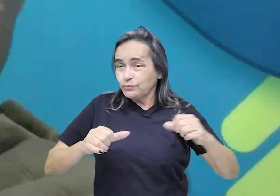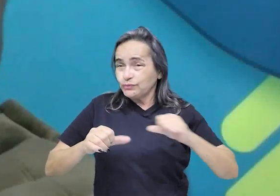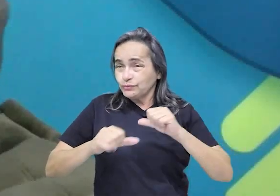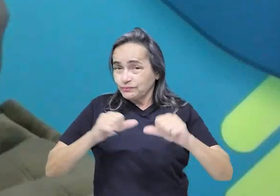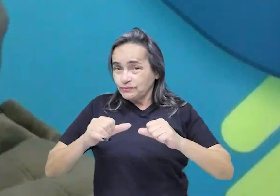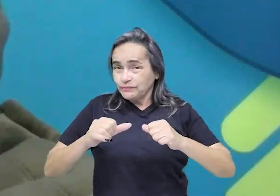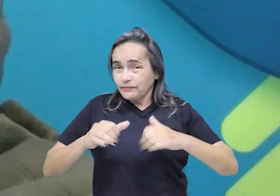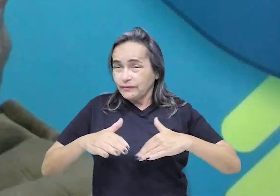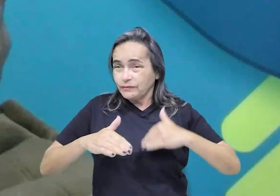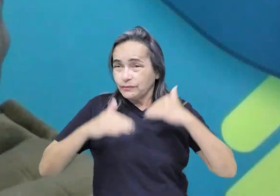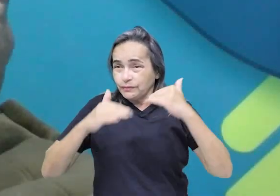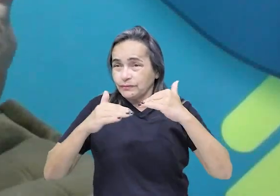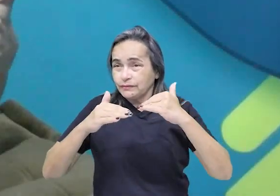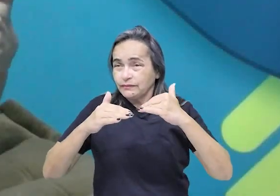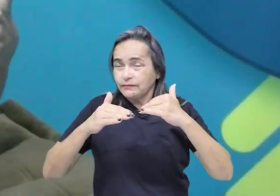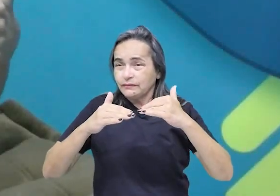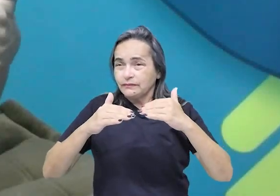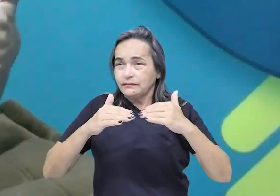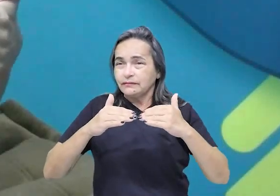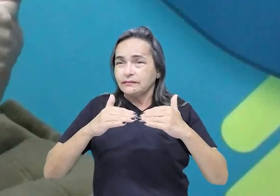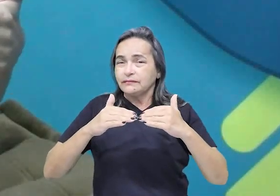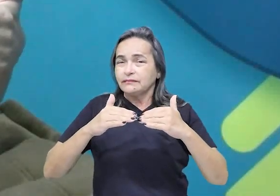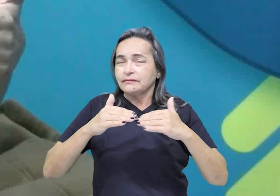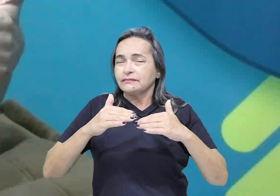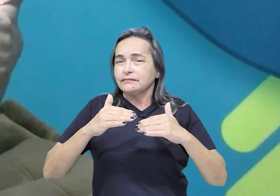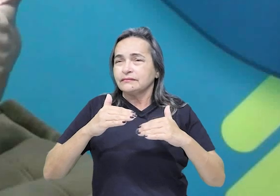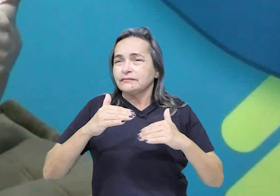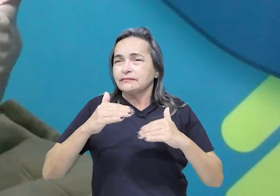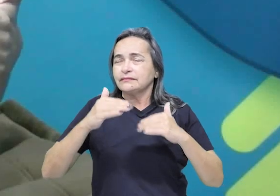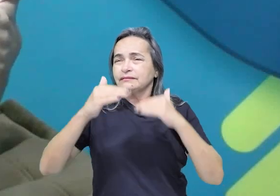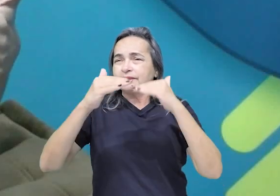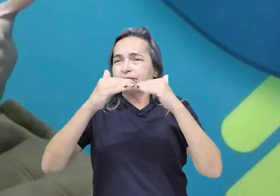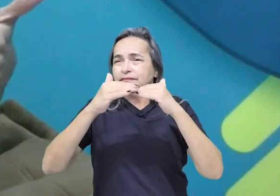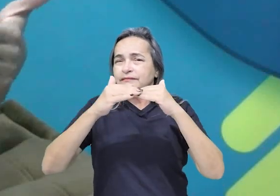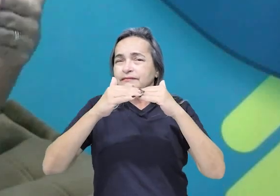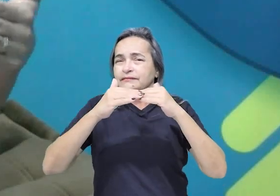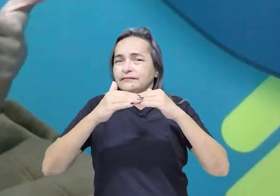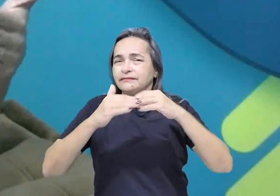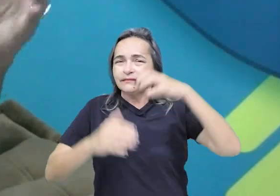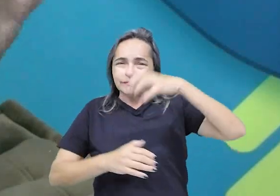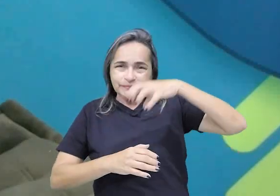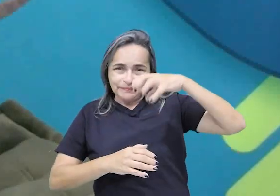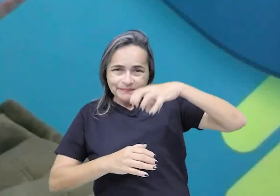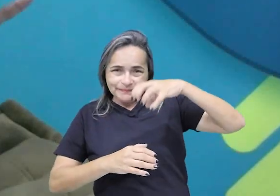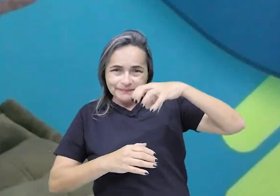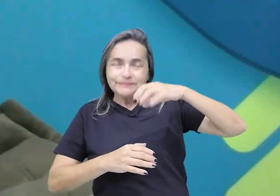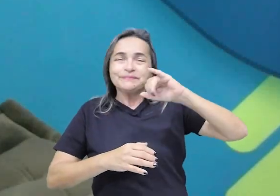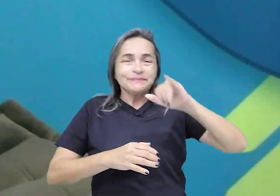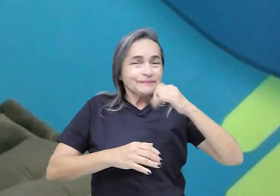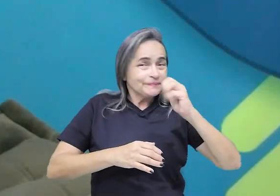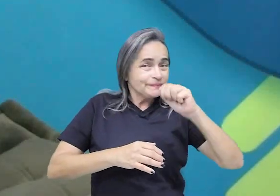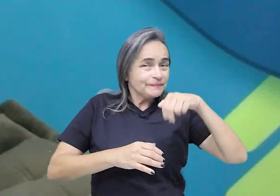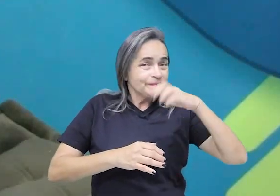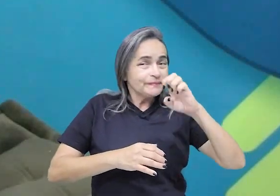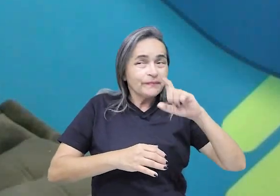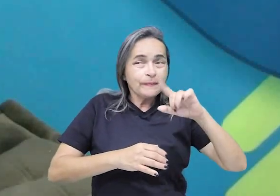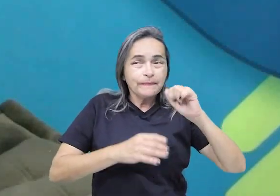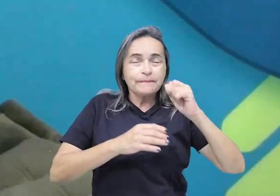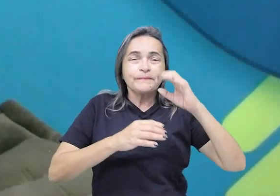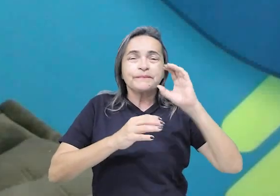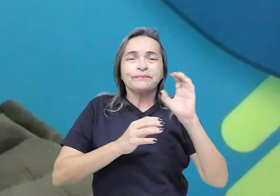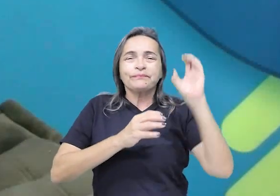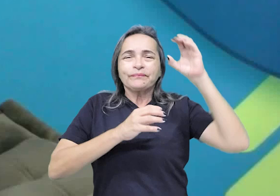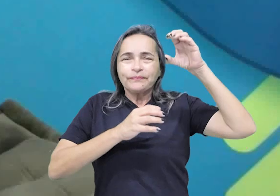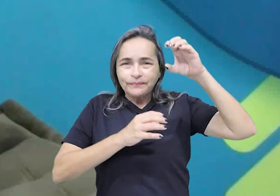de impulso que vai chegar numa região chamada de janela oval, aí vai se direcionar